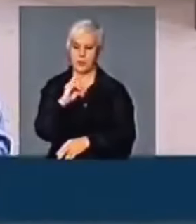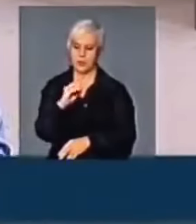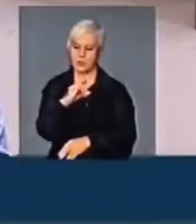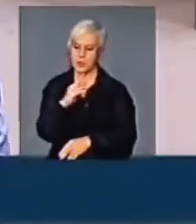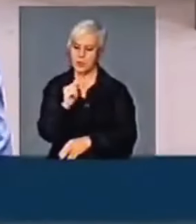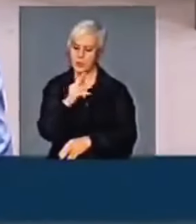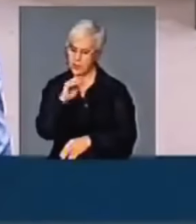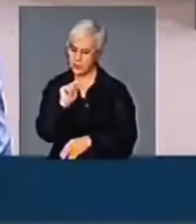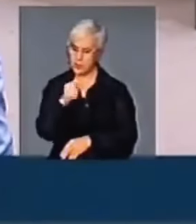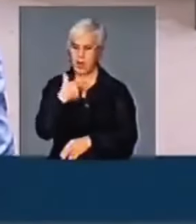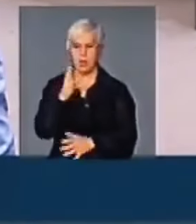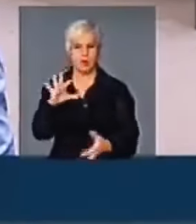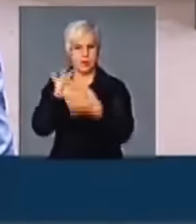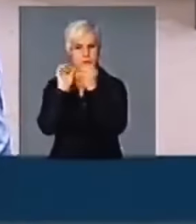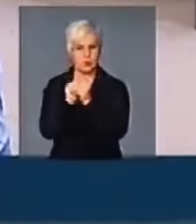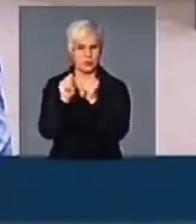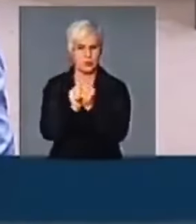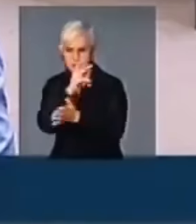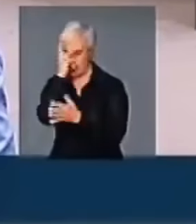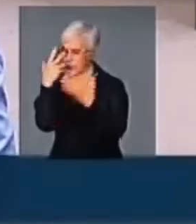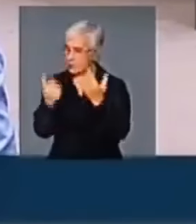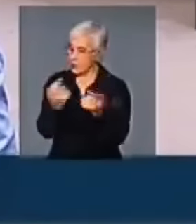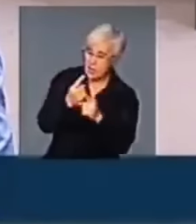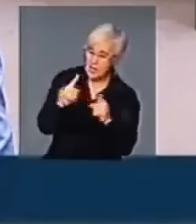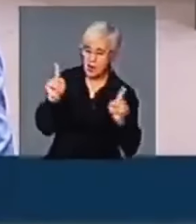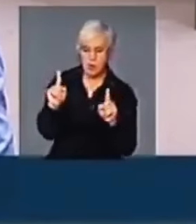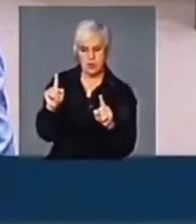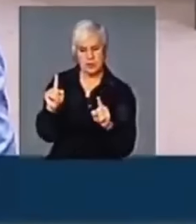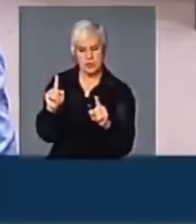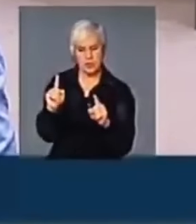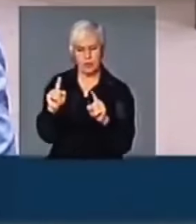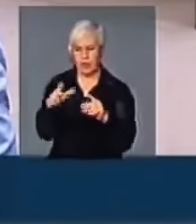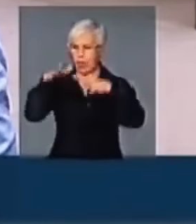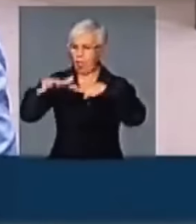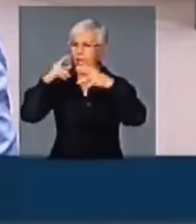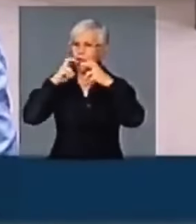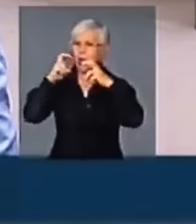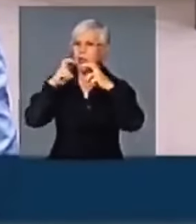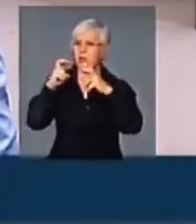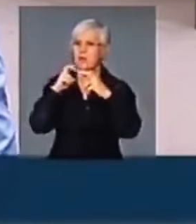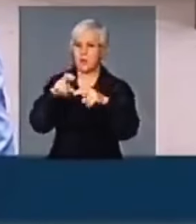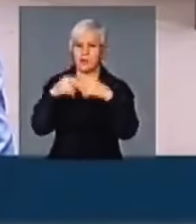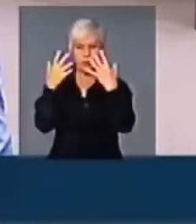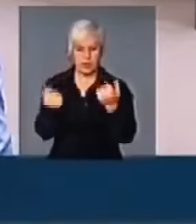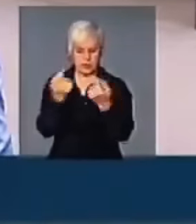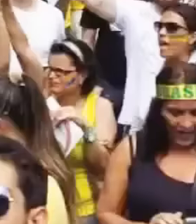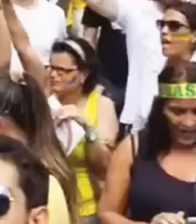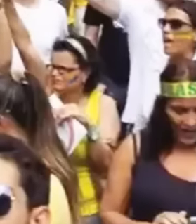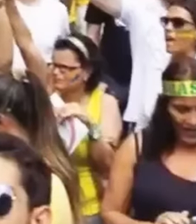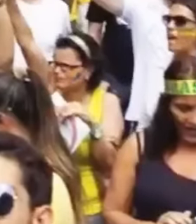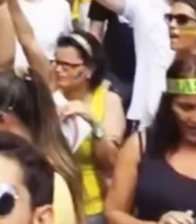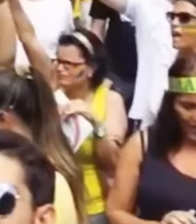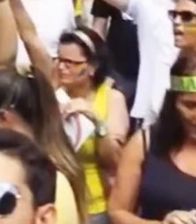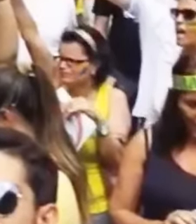Por fim, senhor presidente, eu quero me somar àqueles que se indignam na sua alma com as manifestações que não toleram a vida democrática do